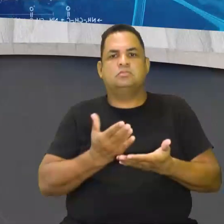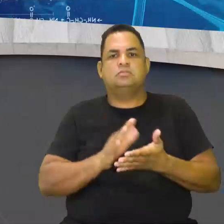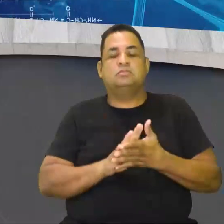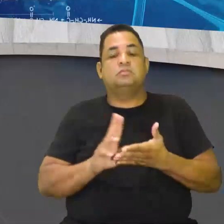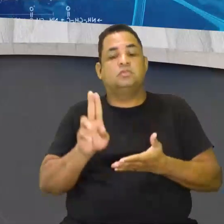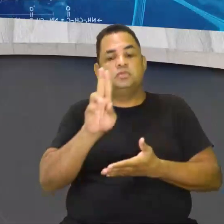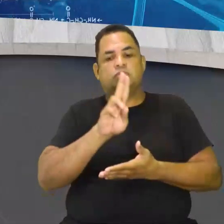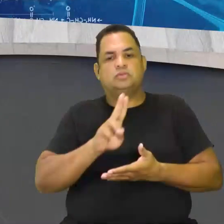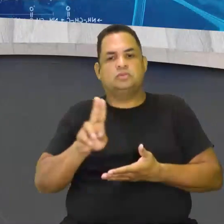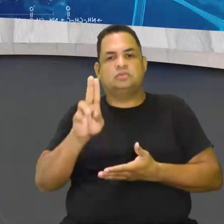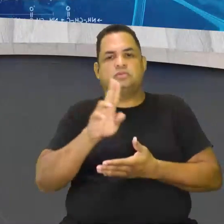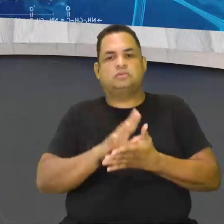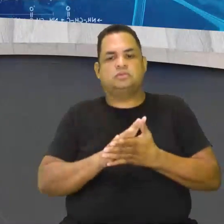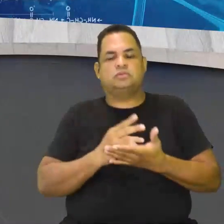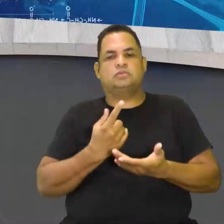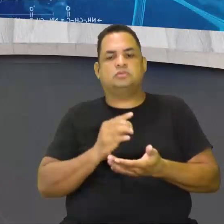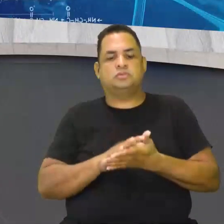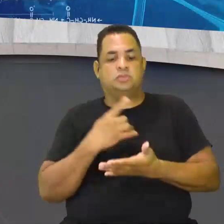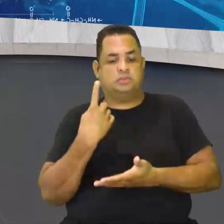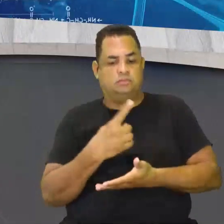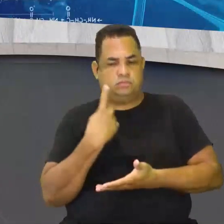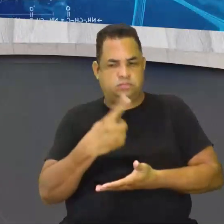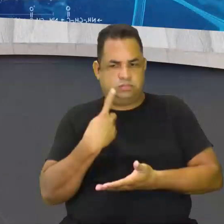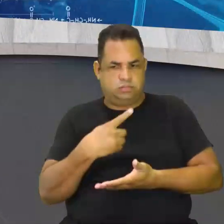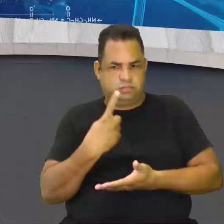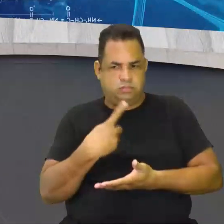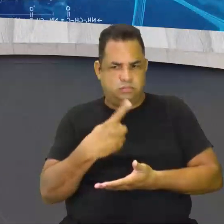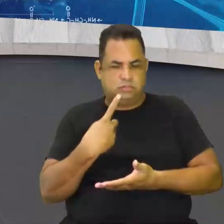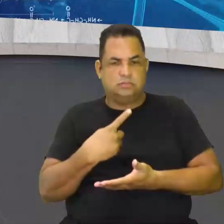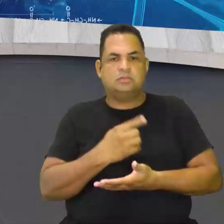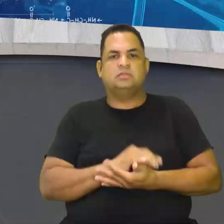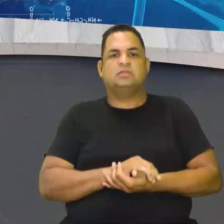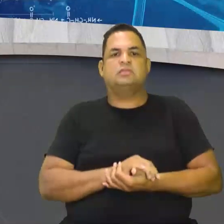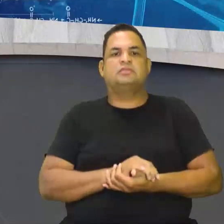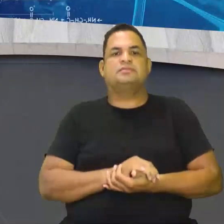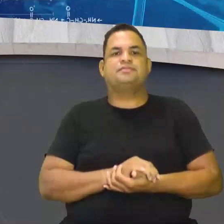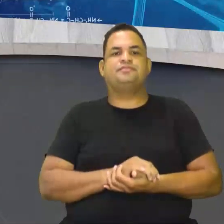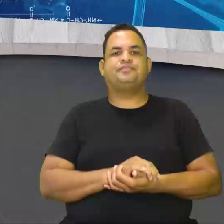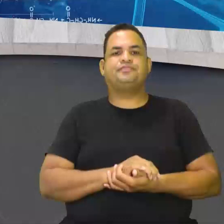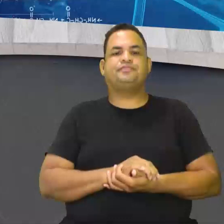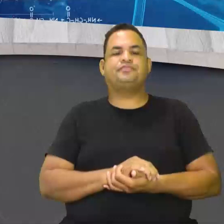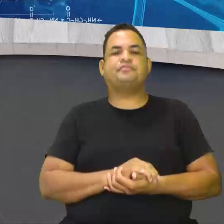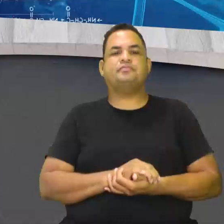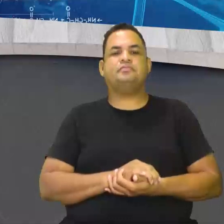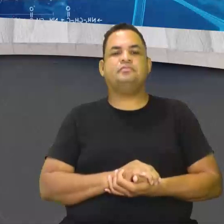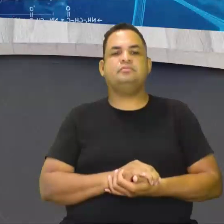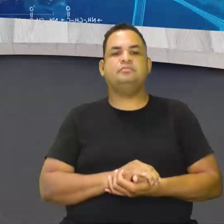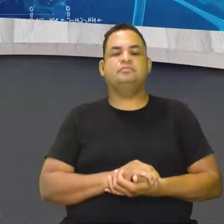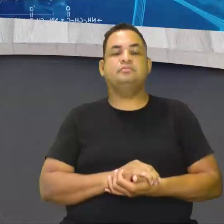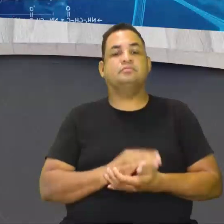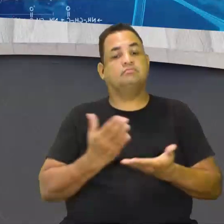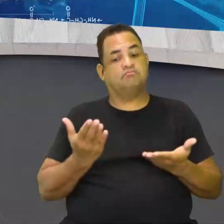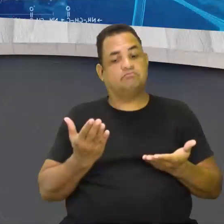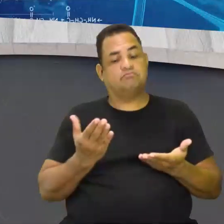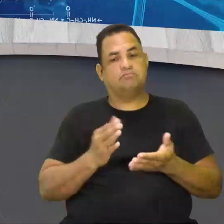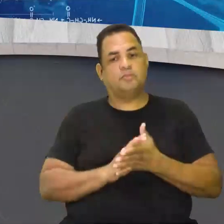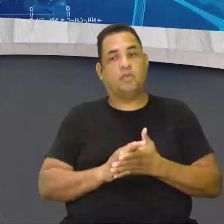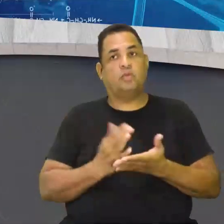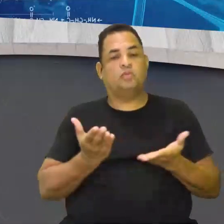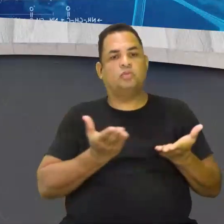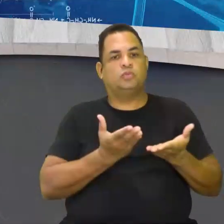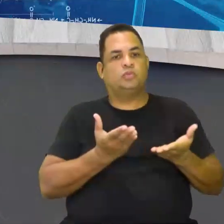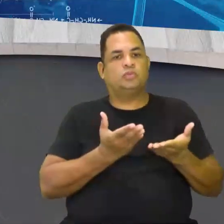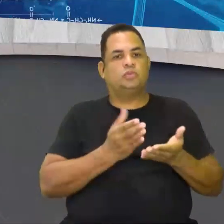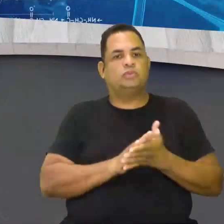graças à ação da centrífuga. Ok, professora Sabrina? Exatamente. Tanto que se hoje a gente for parar para